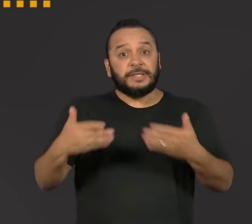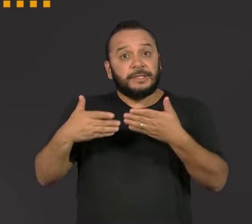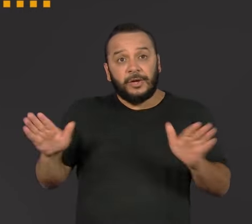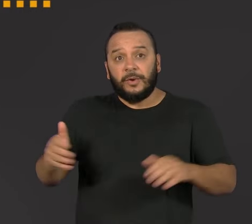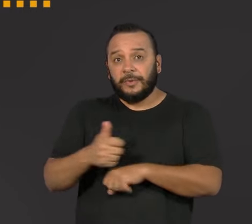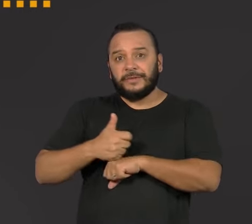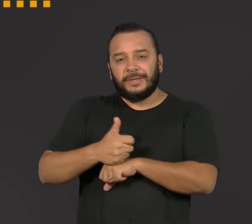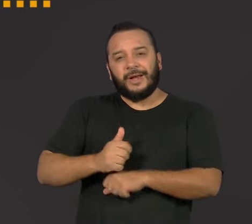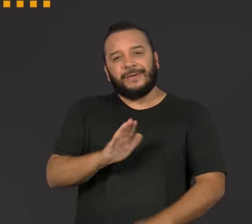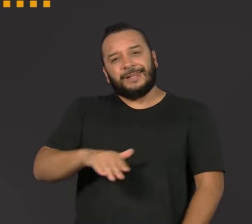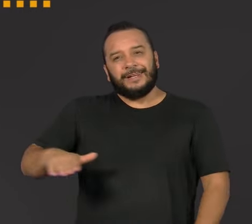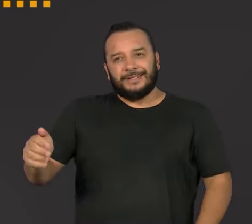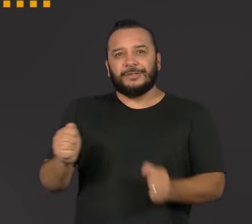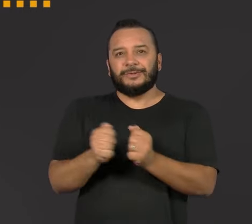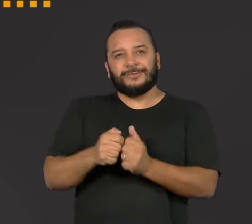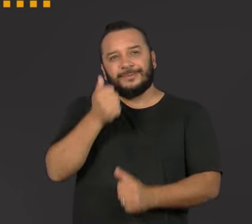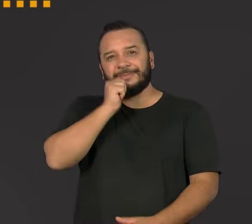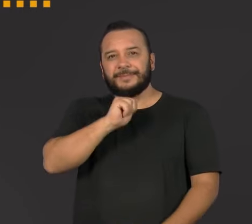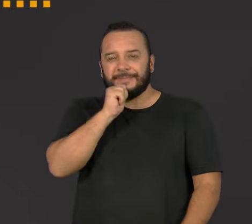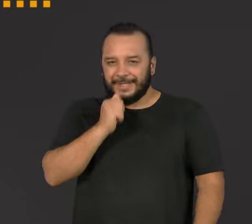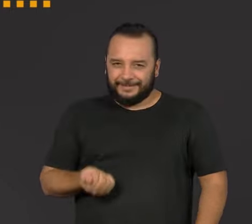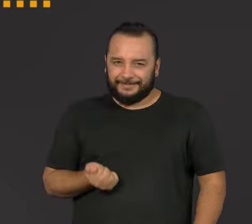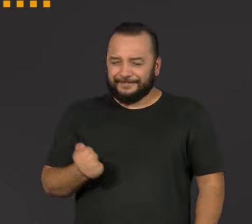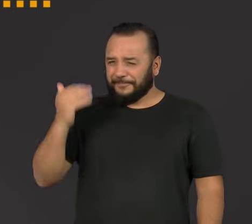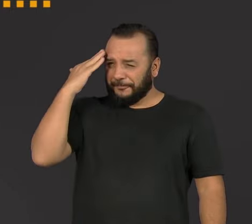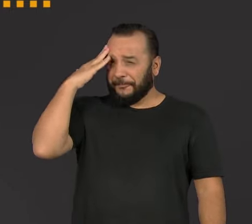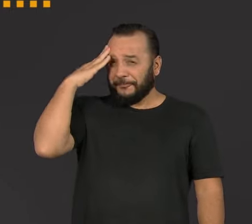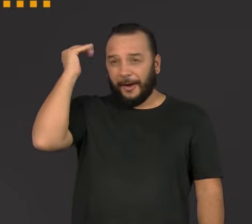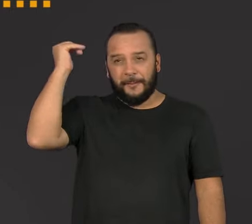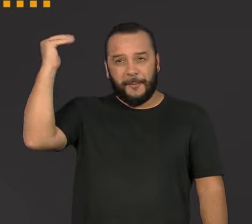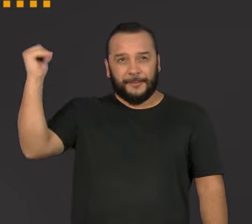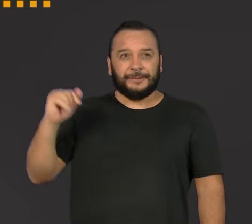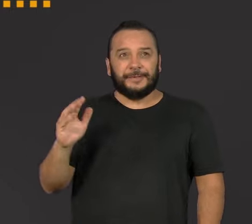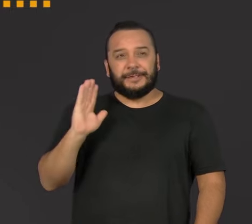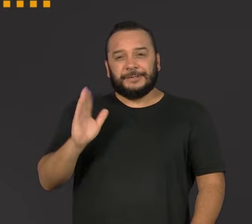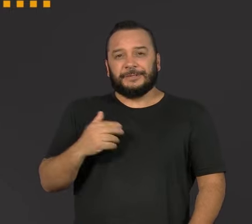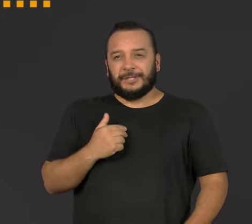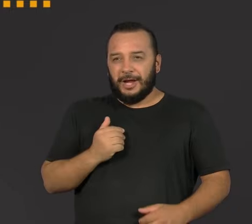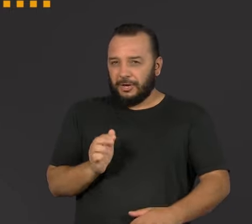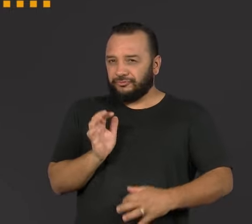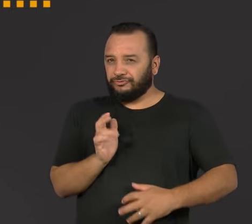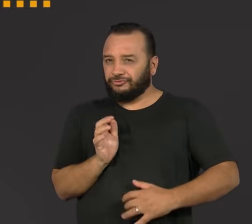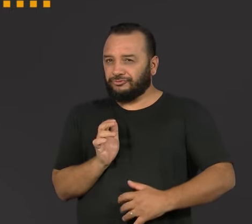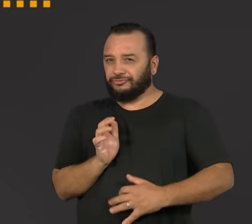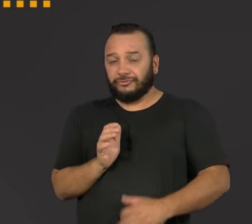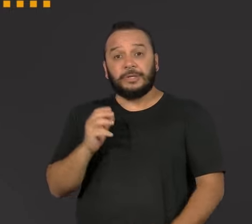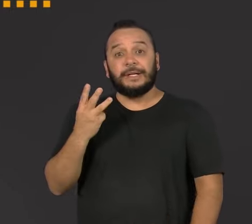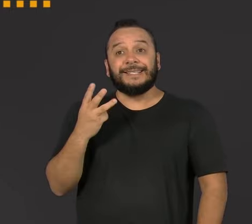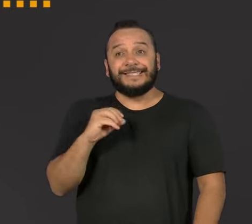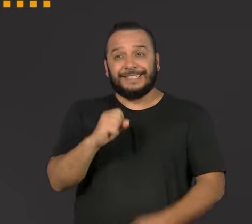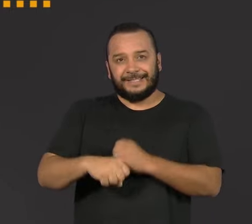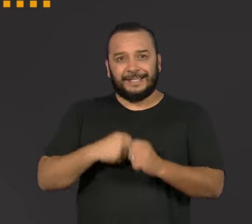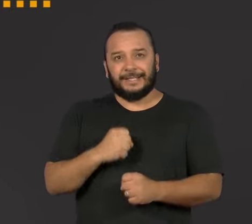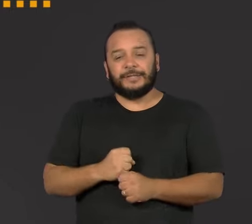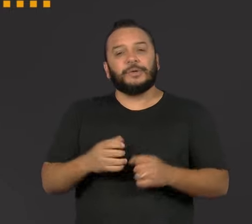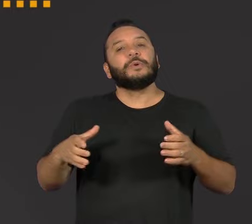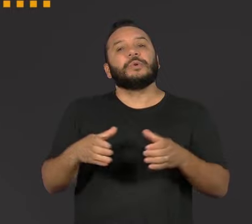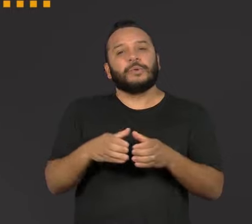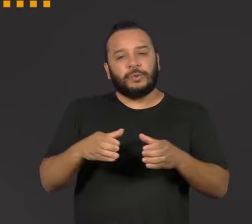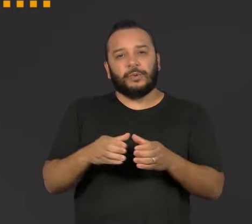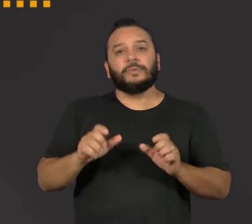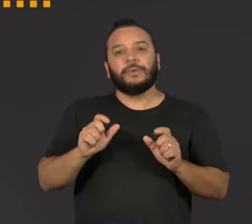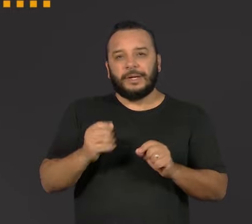ainda criança, ao lado da mãe. Ficou famoso tocando durante quase 30 anos na banda do programa